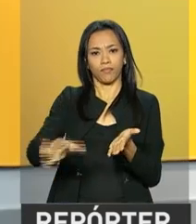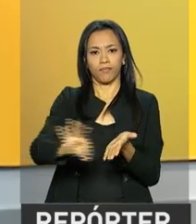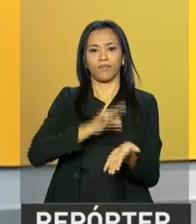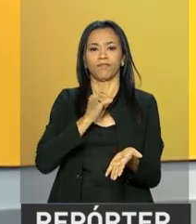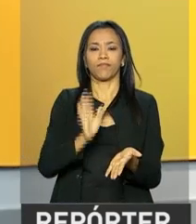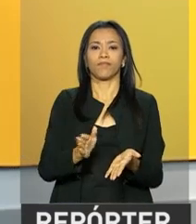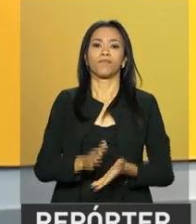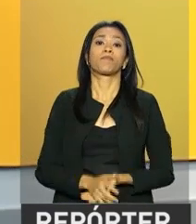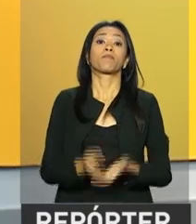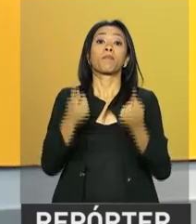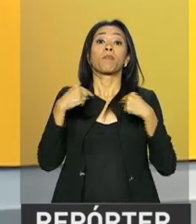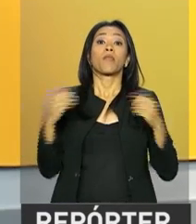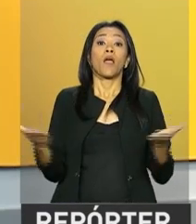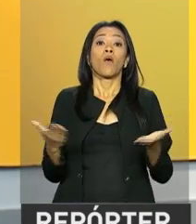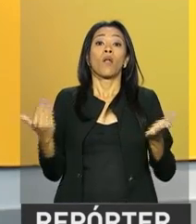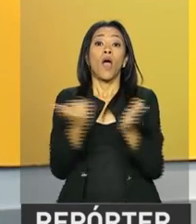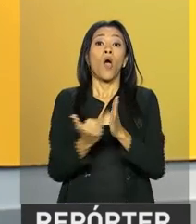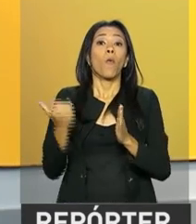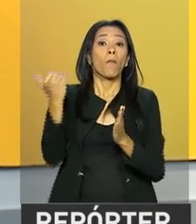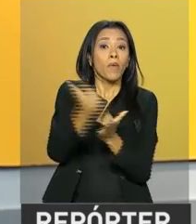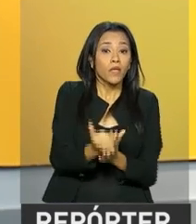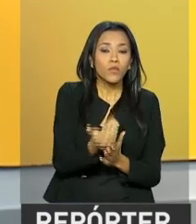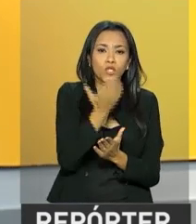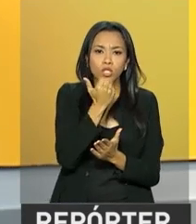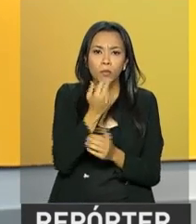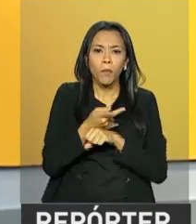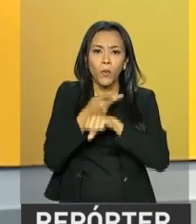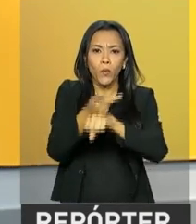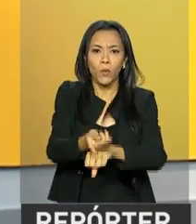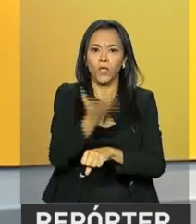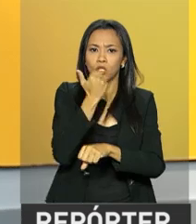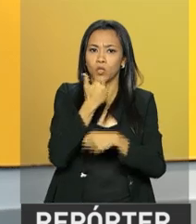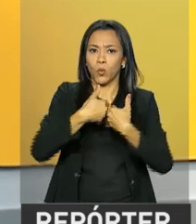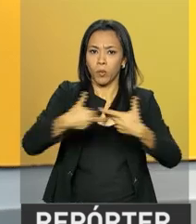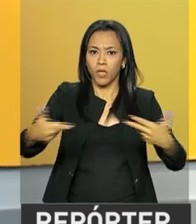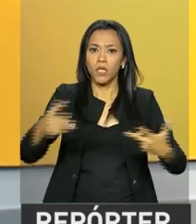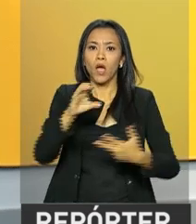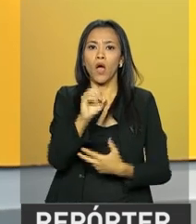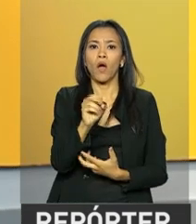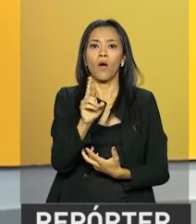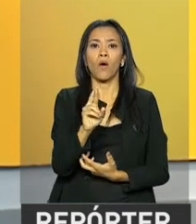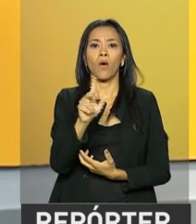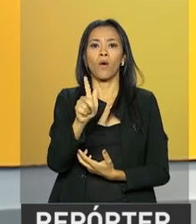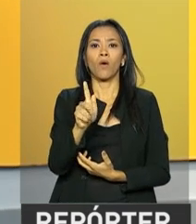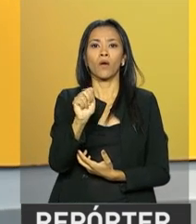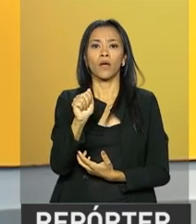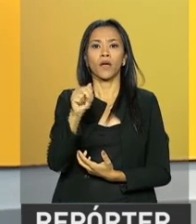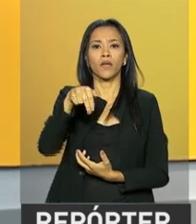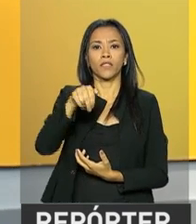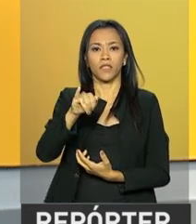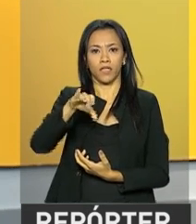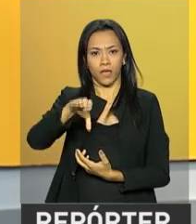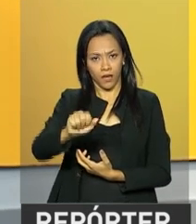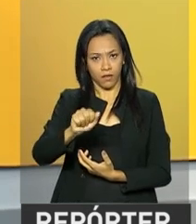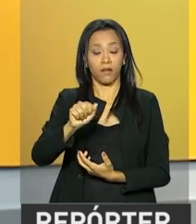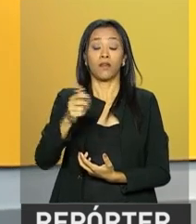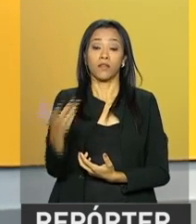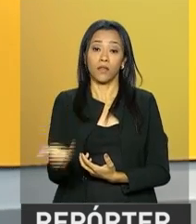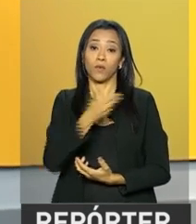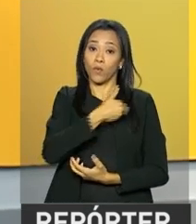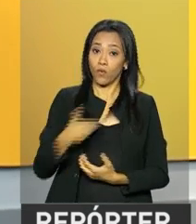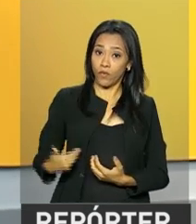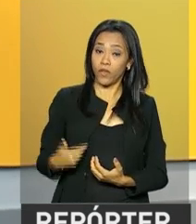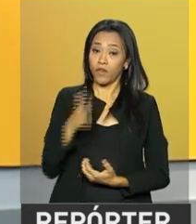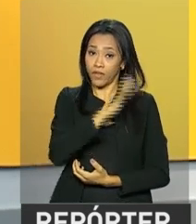e o aumento na procura por alimentos orgânicos no Brasil puxou a produção nacional e o governo federal tem